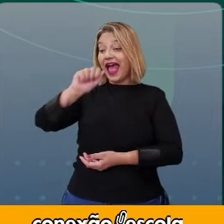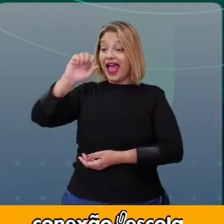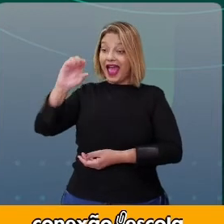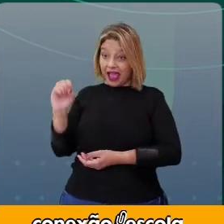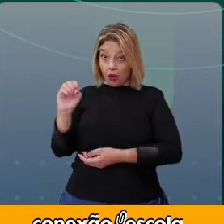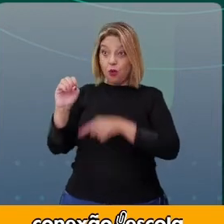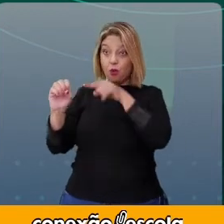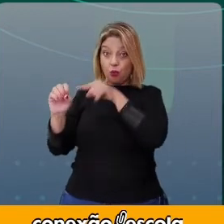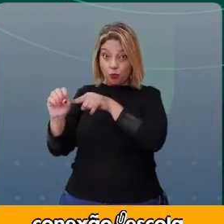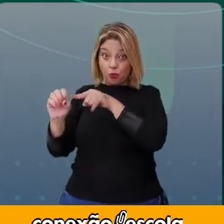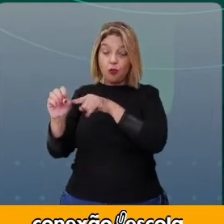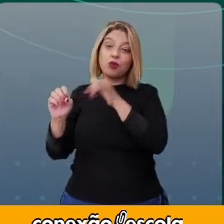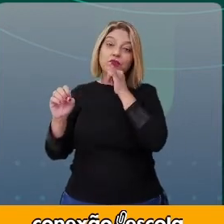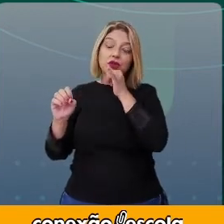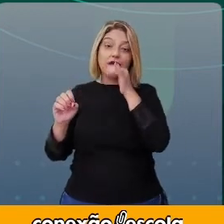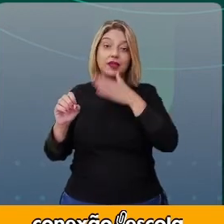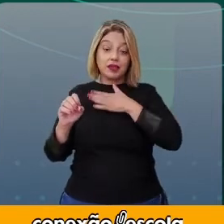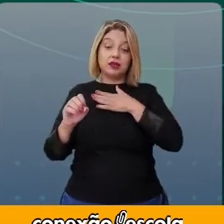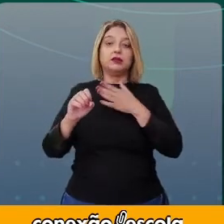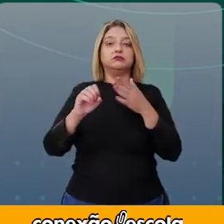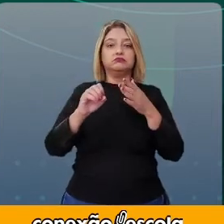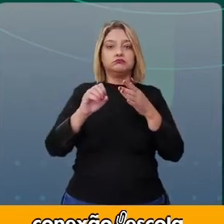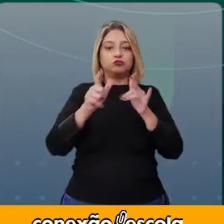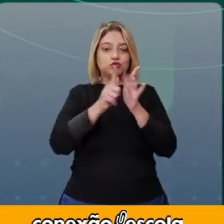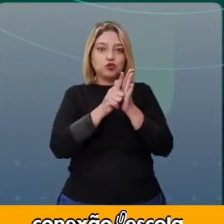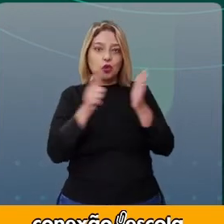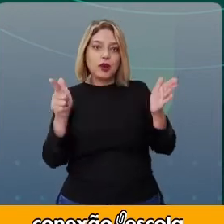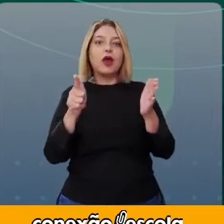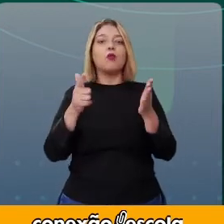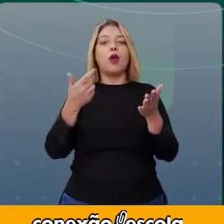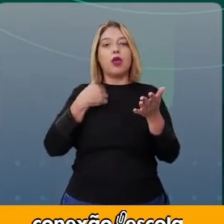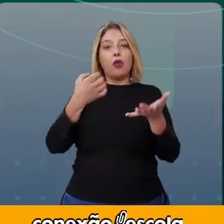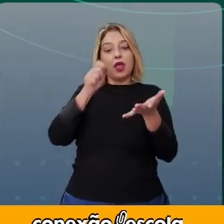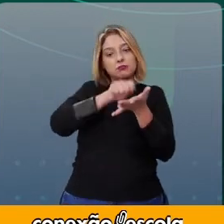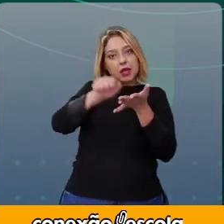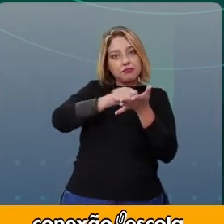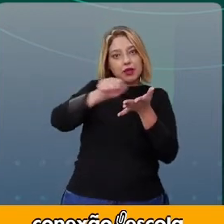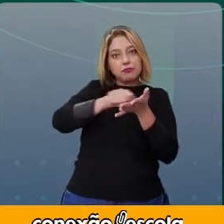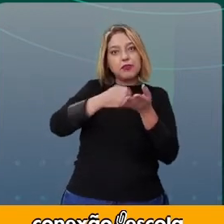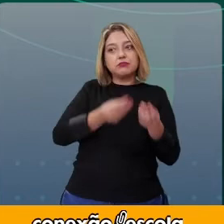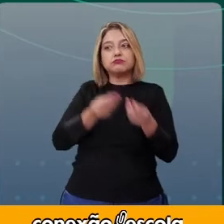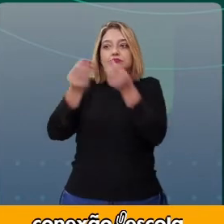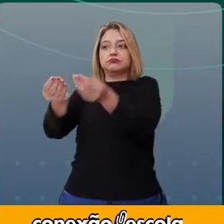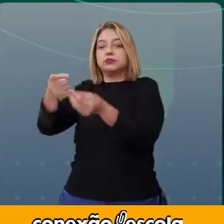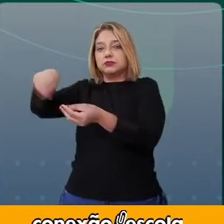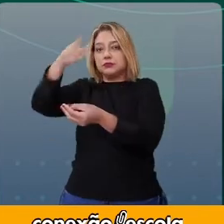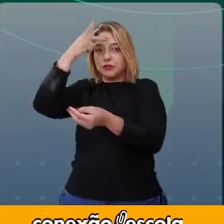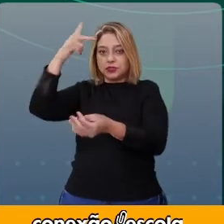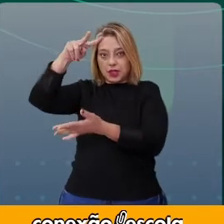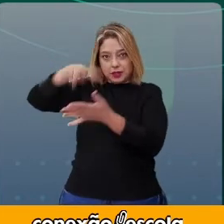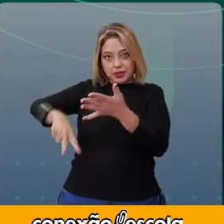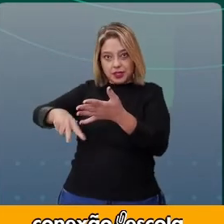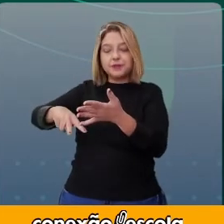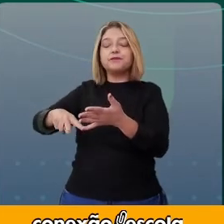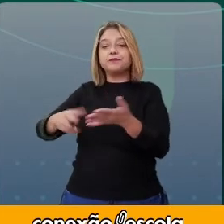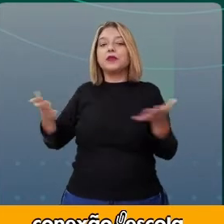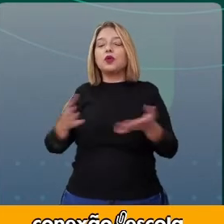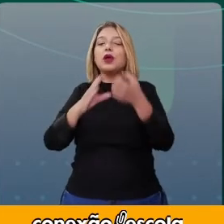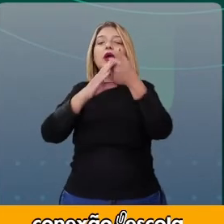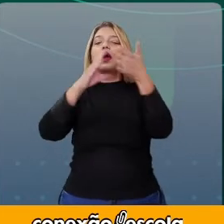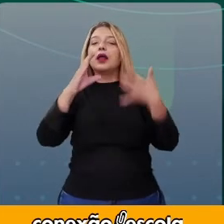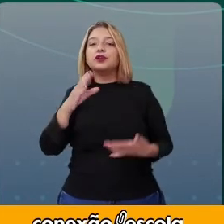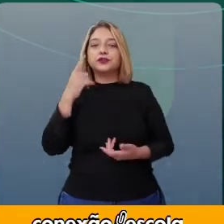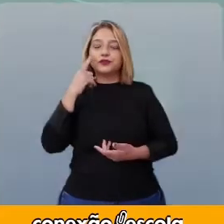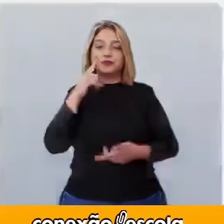própria revista ou jornal e endereçada ao leitor. Vamos observar mais algumas características, então,